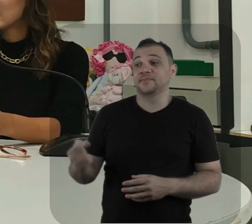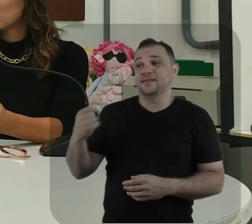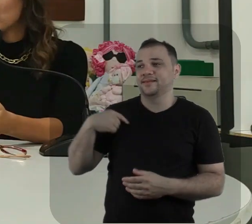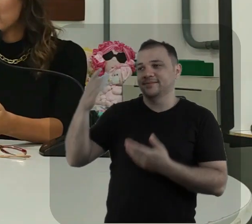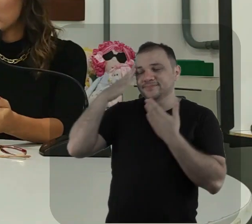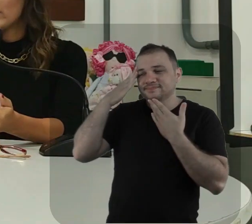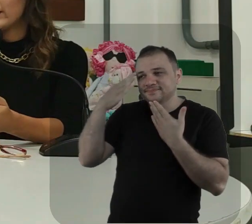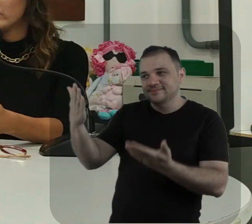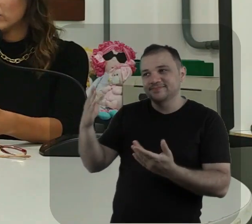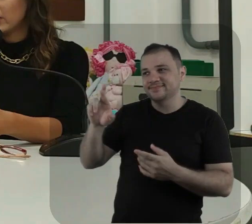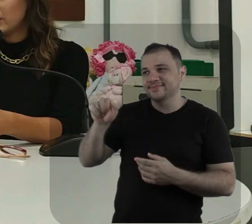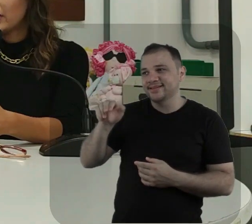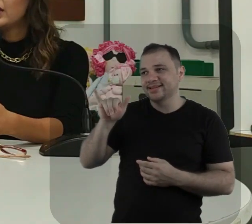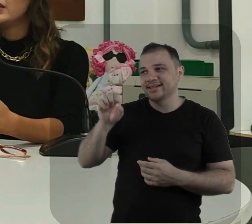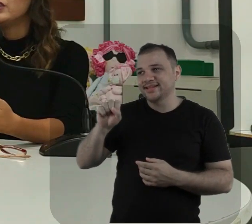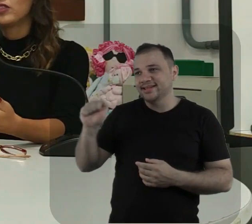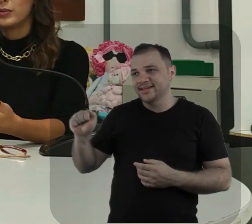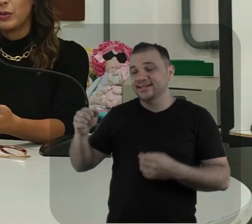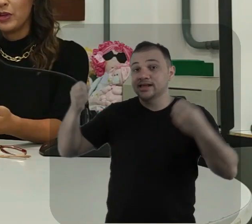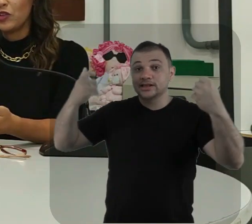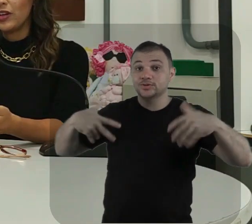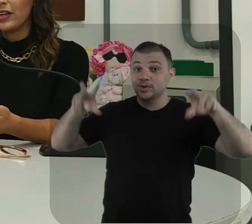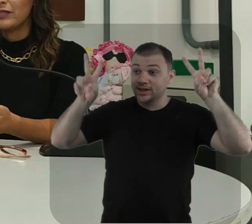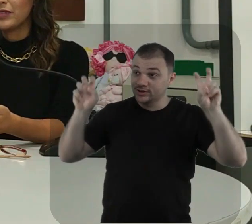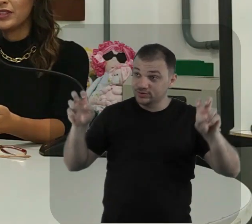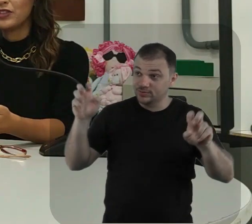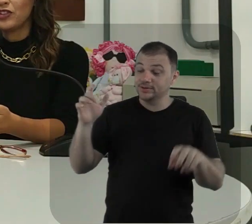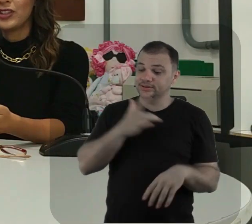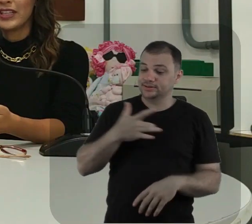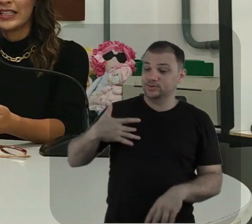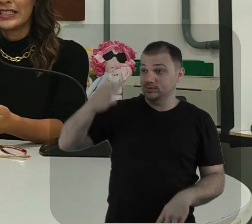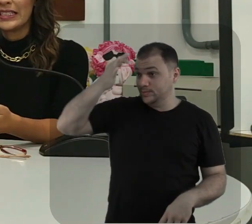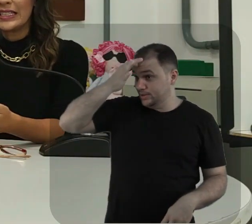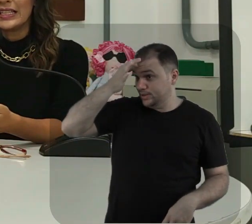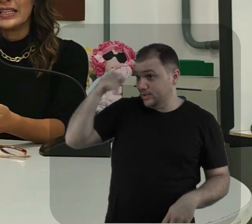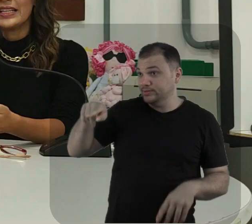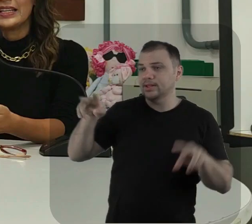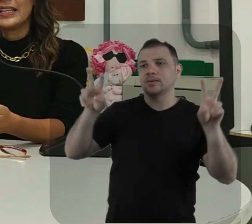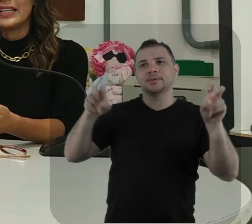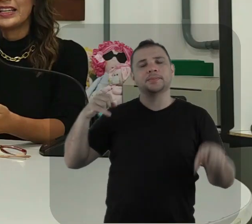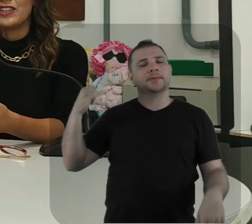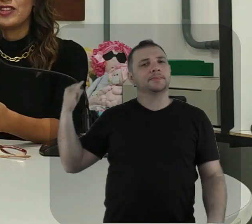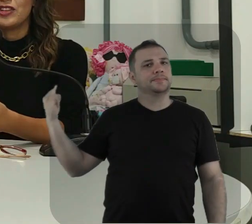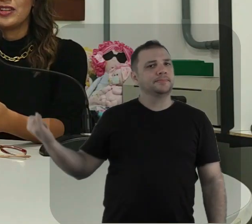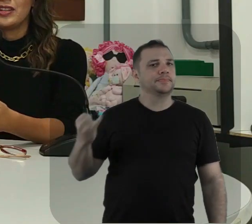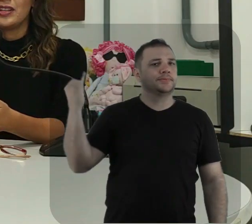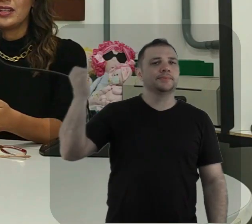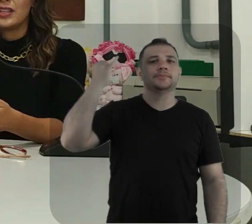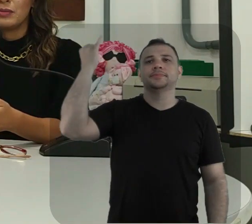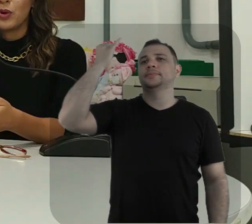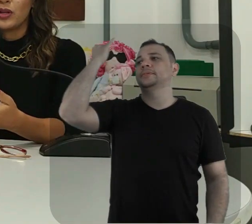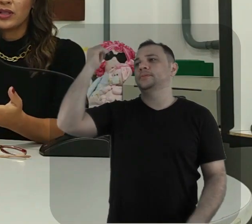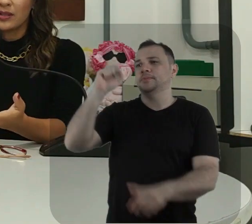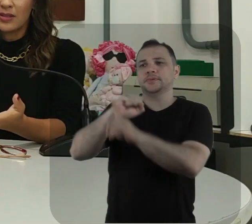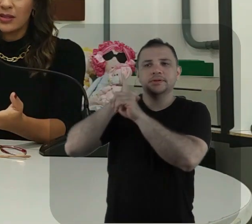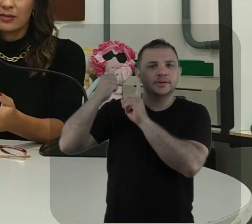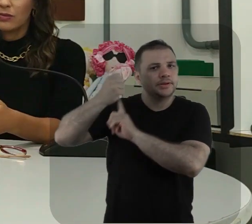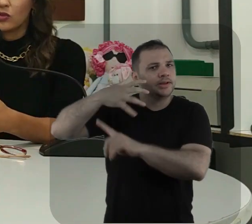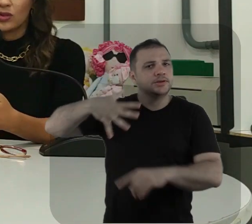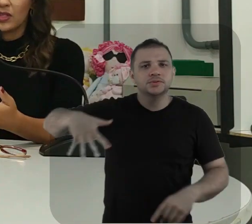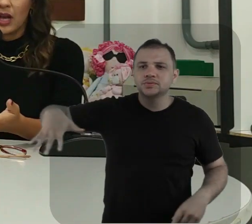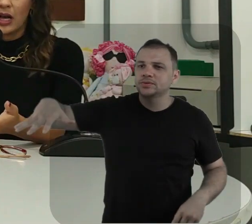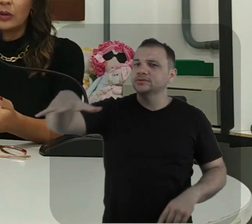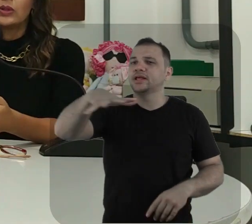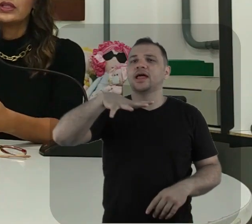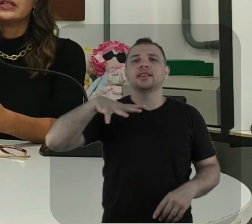Assim, falar de saúde mental é um tema extremamente relevante, né? É de